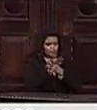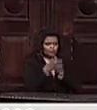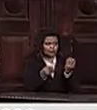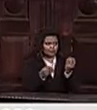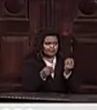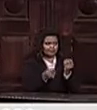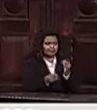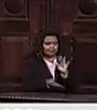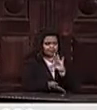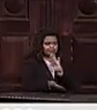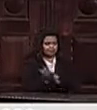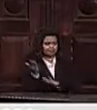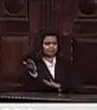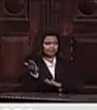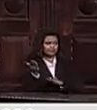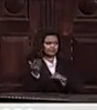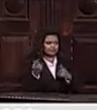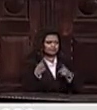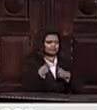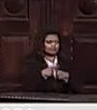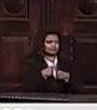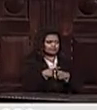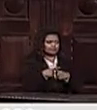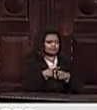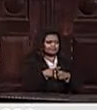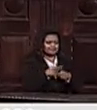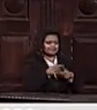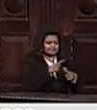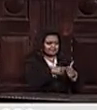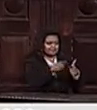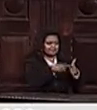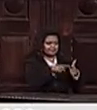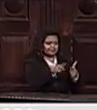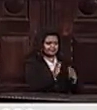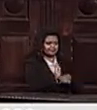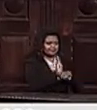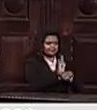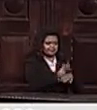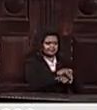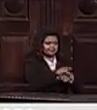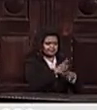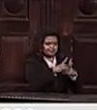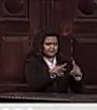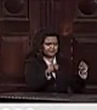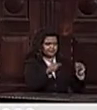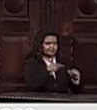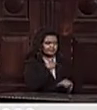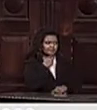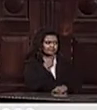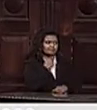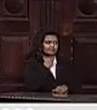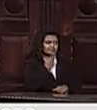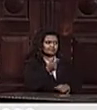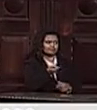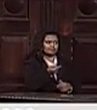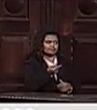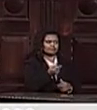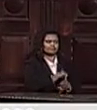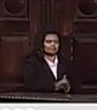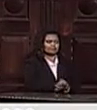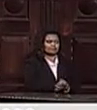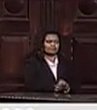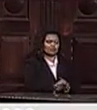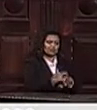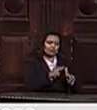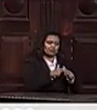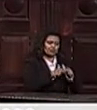população que reclamava pelo seu desastroso governo. E, claro, foi punido devidamente nas urnas por